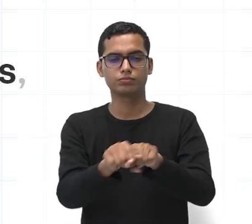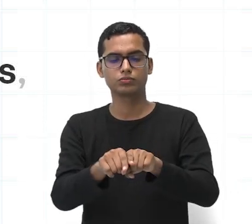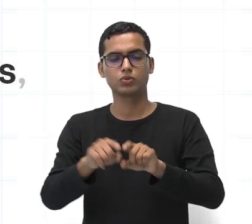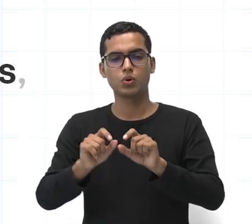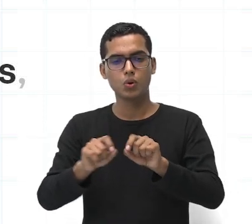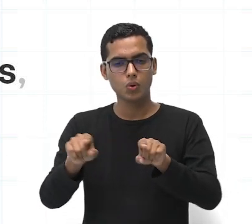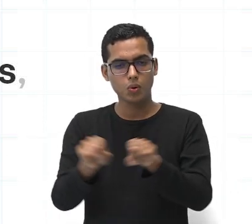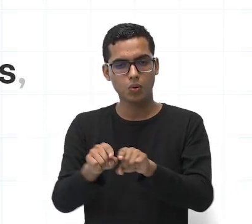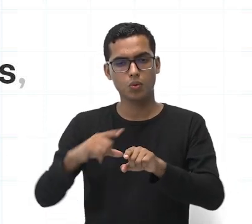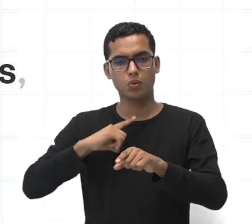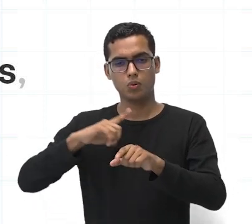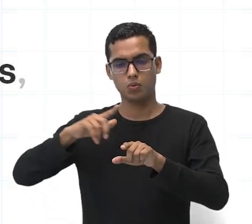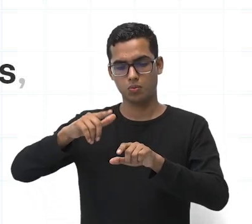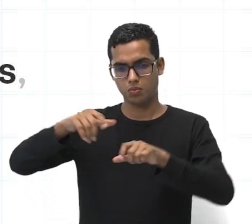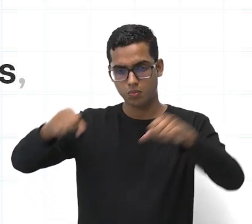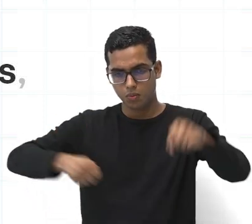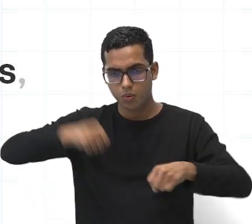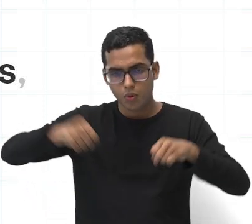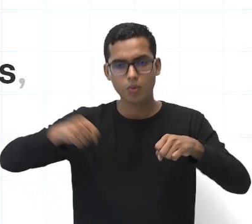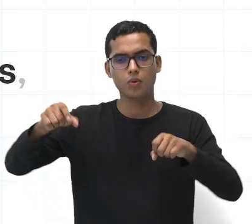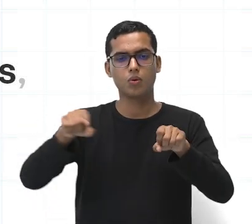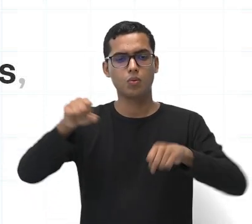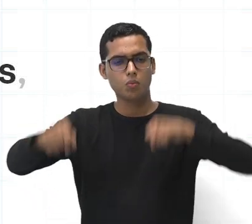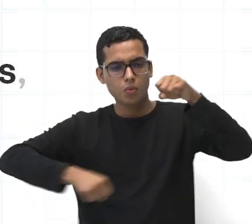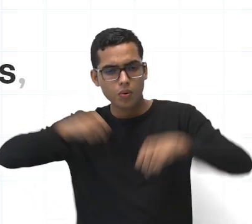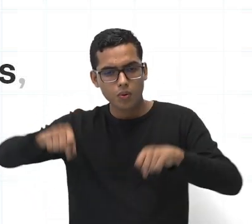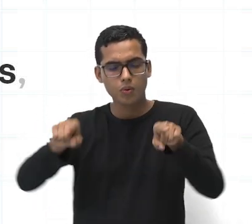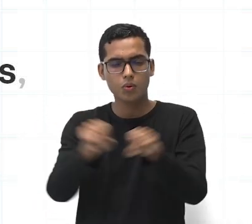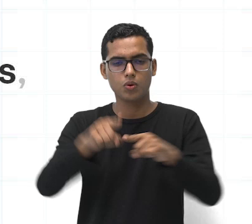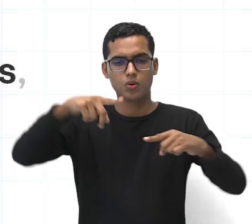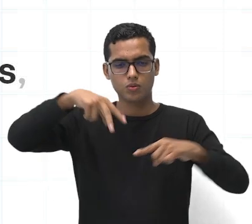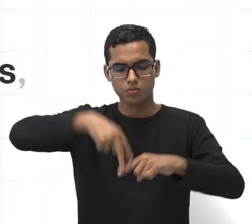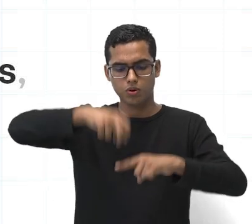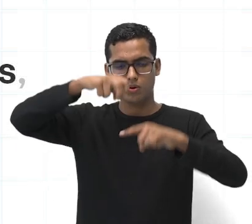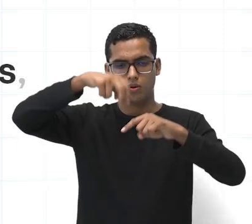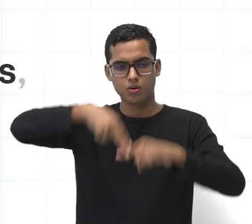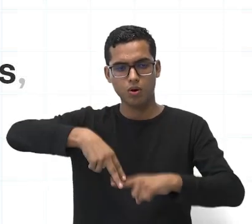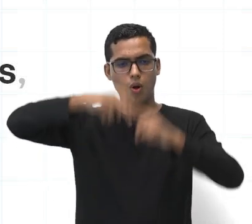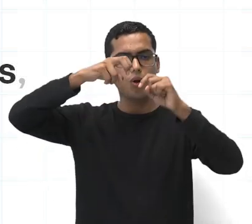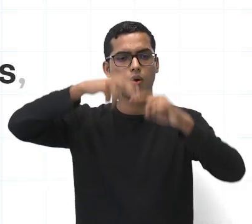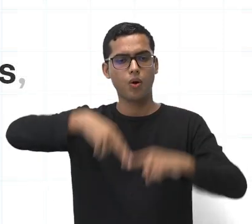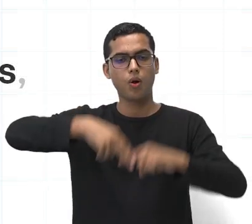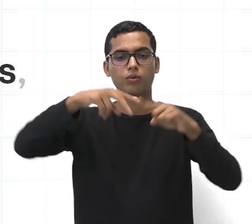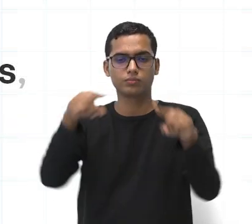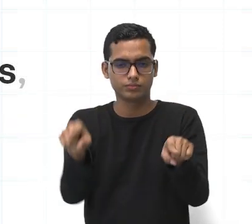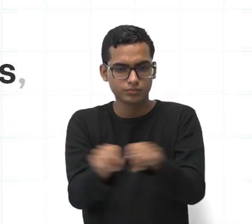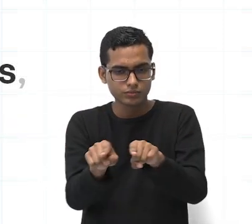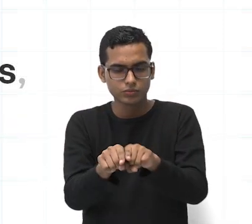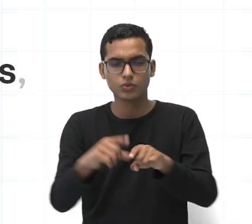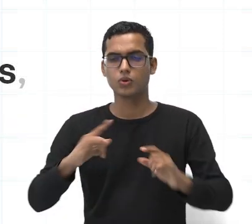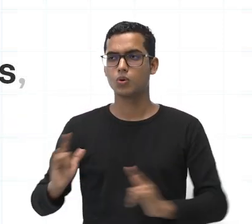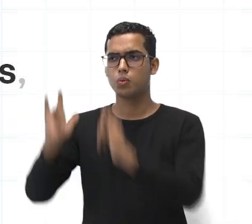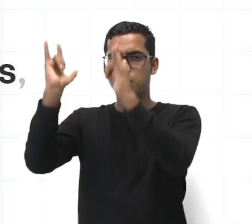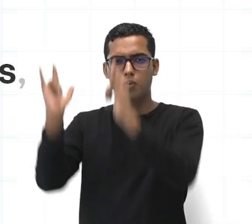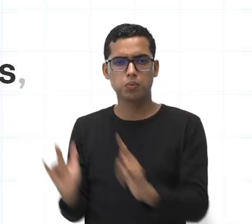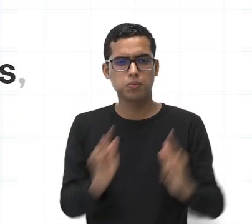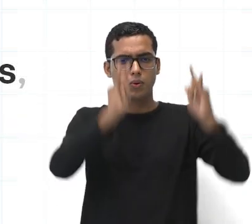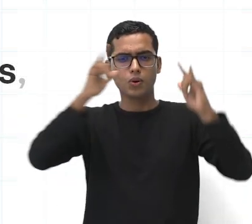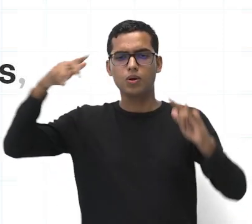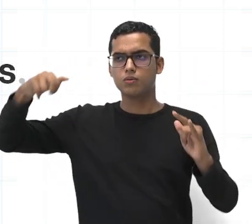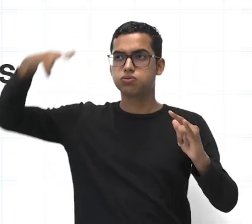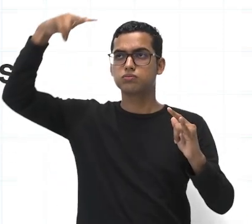parkour, patins, patinete, slackline, dentre outros. Então, essas práticas corporais que a gente